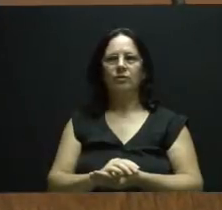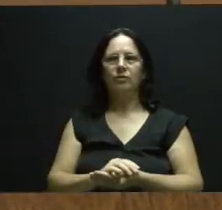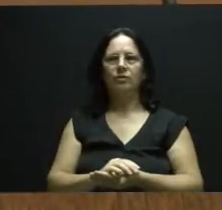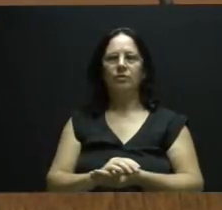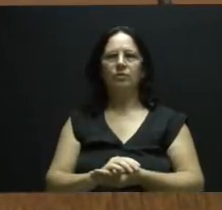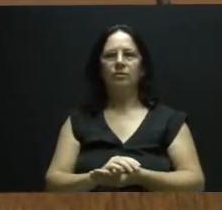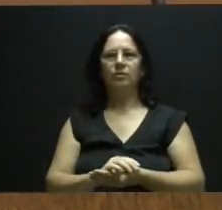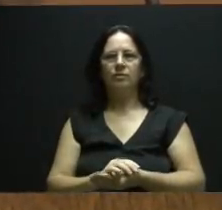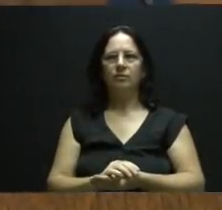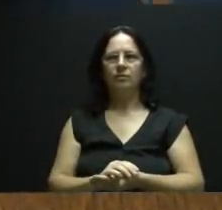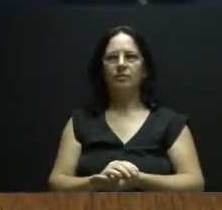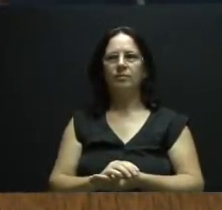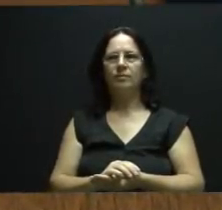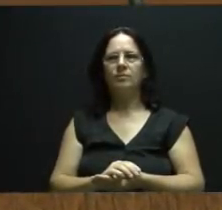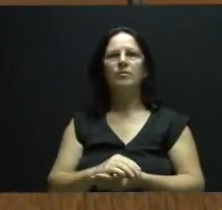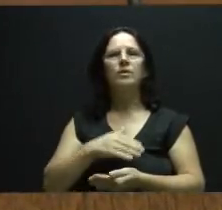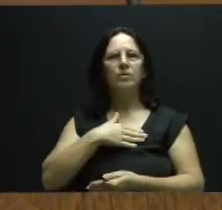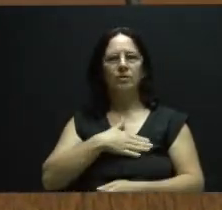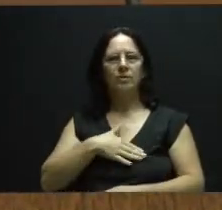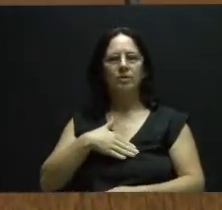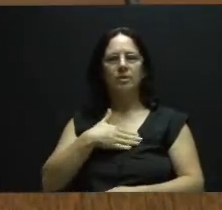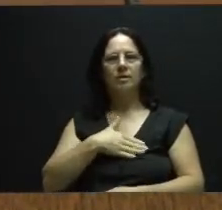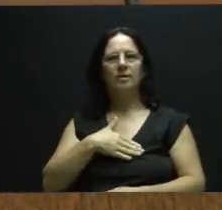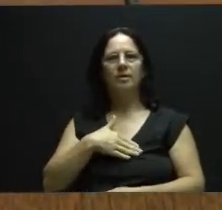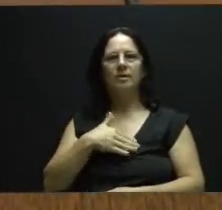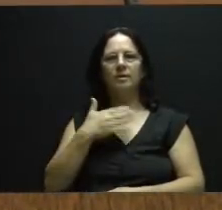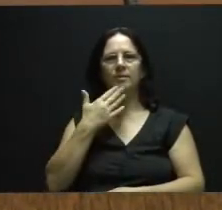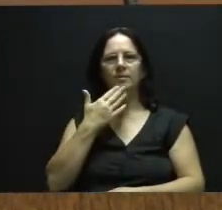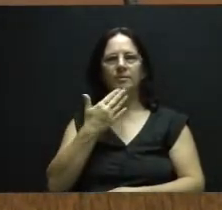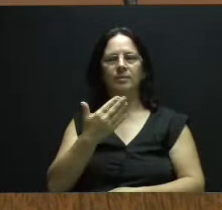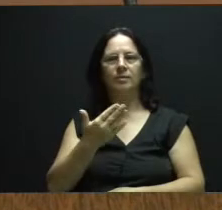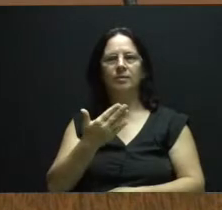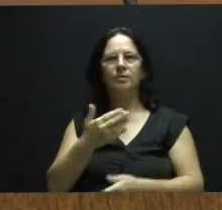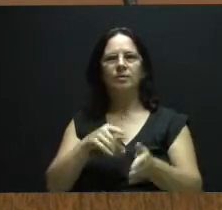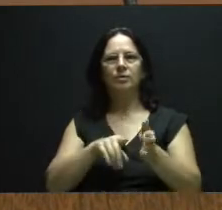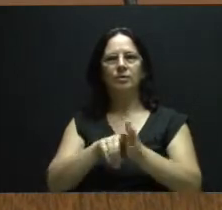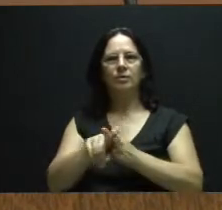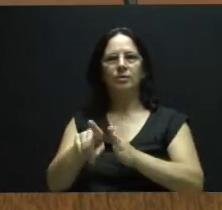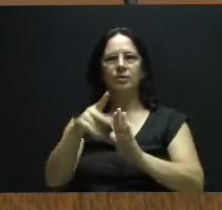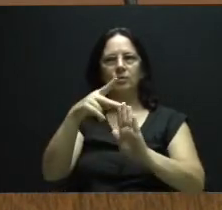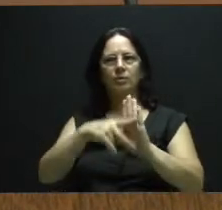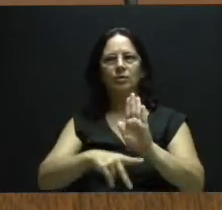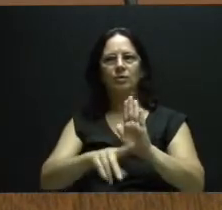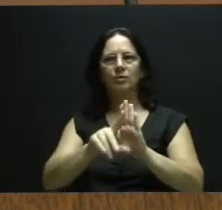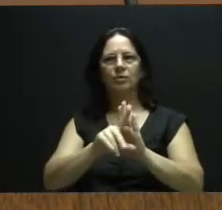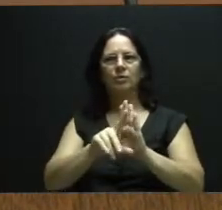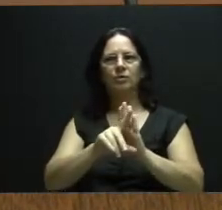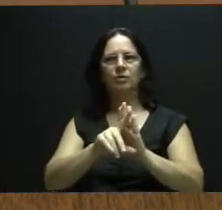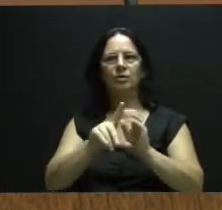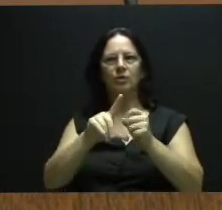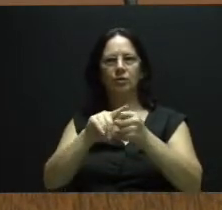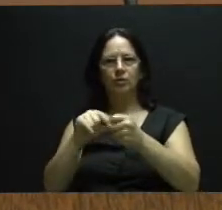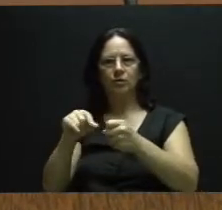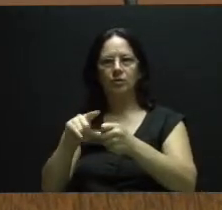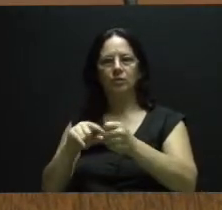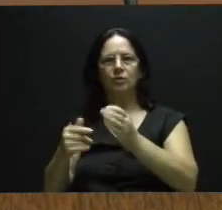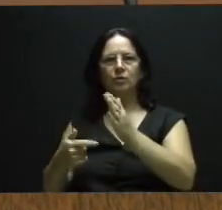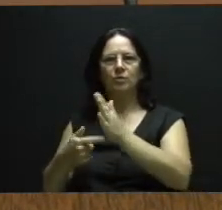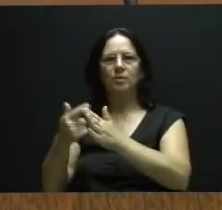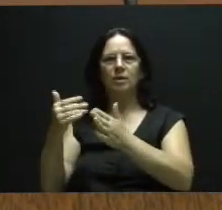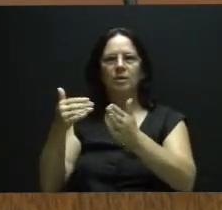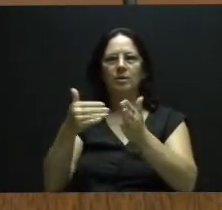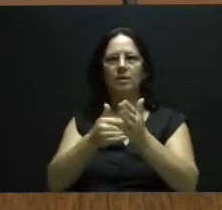vereador jair bastar ilha excelência plenário presente projeto de lei artigo 1º ao